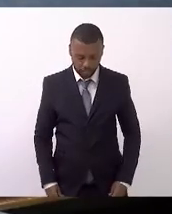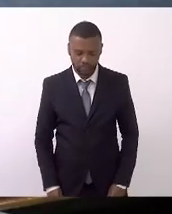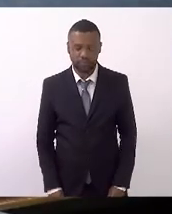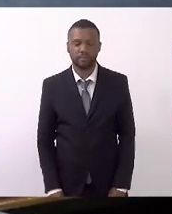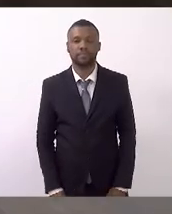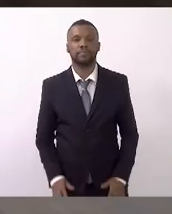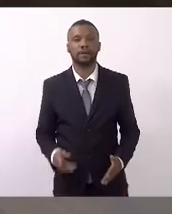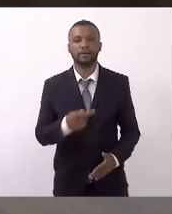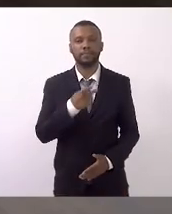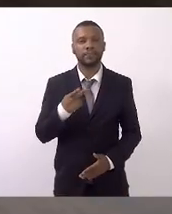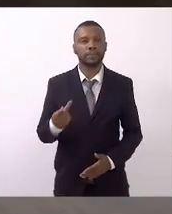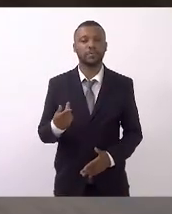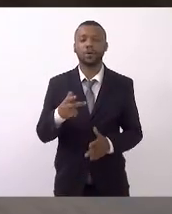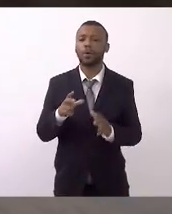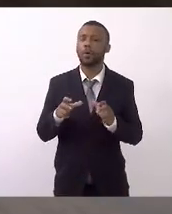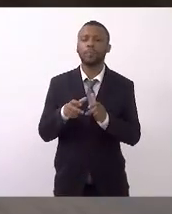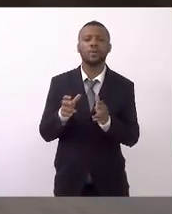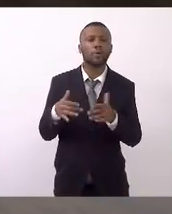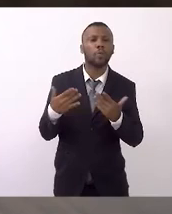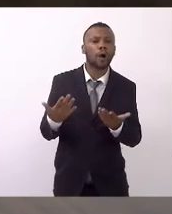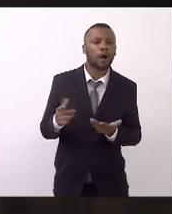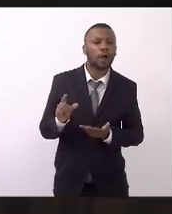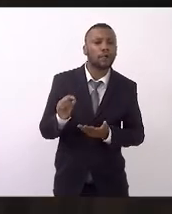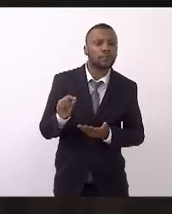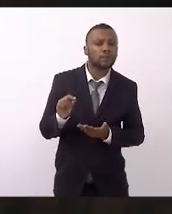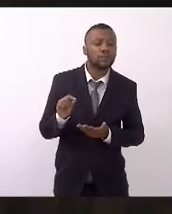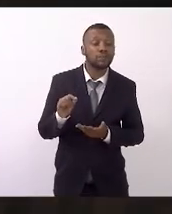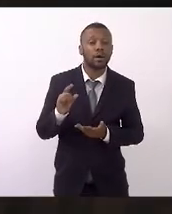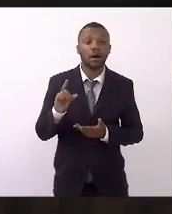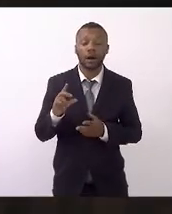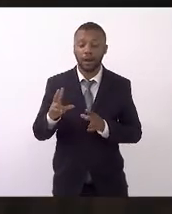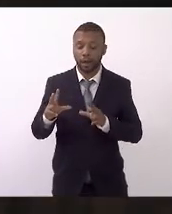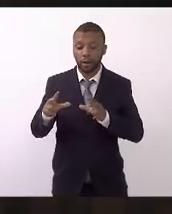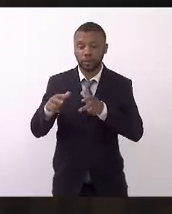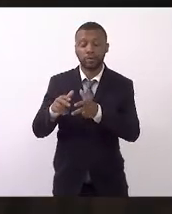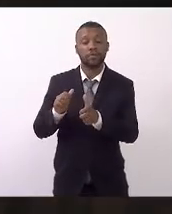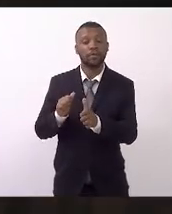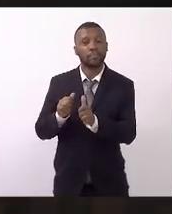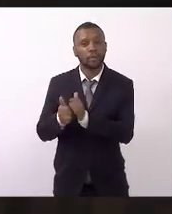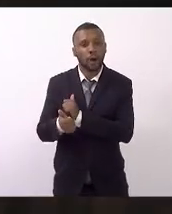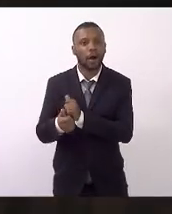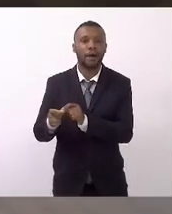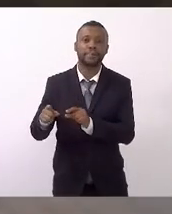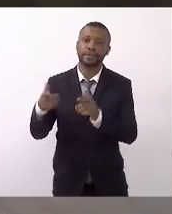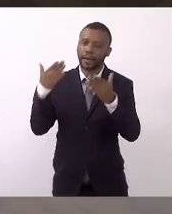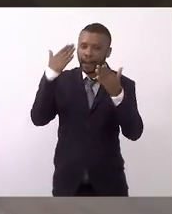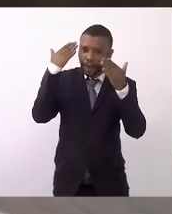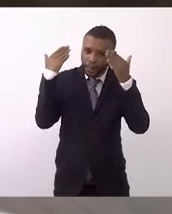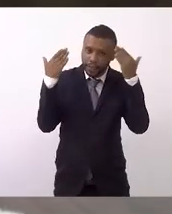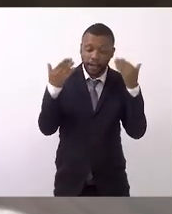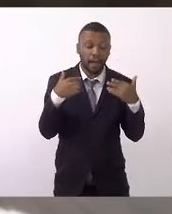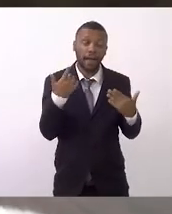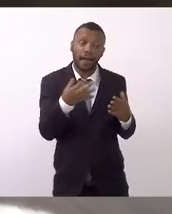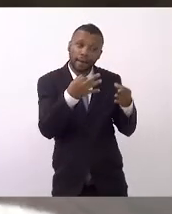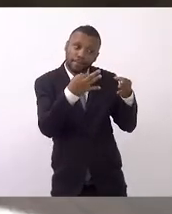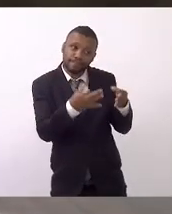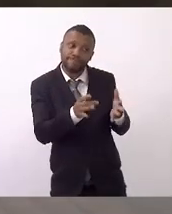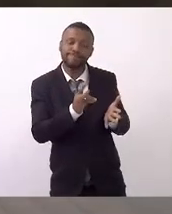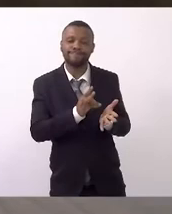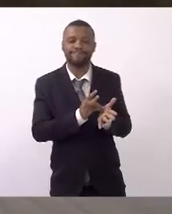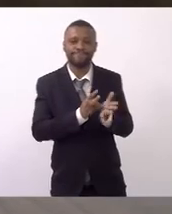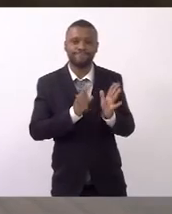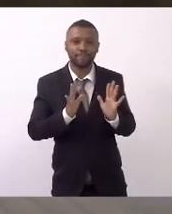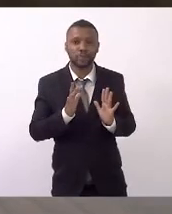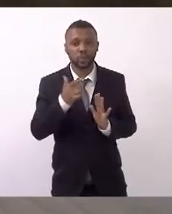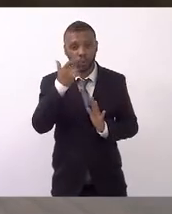Senhora presidente, qual é a comissão? A comissão de esporte e lazer. É, realmente, deputada,